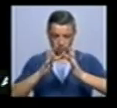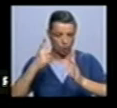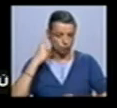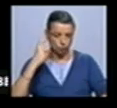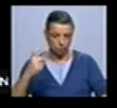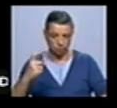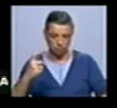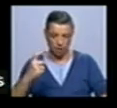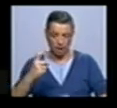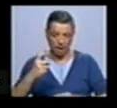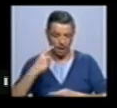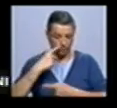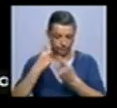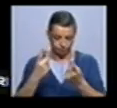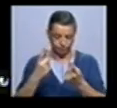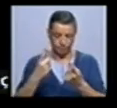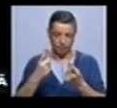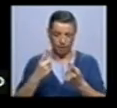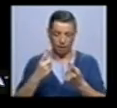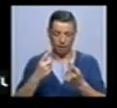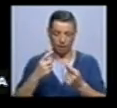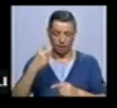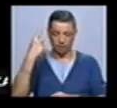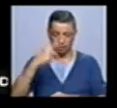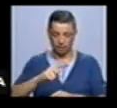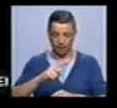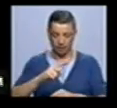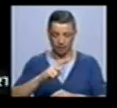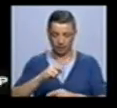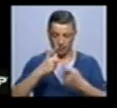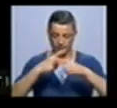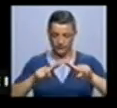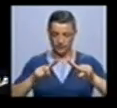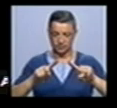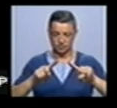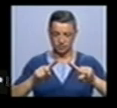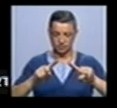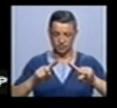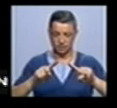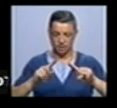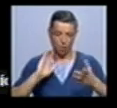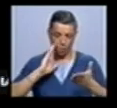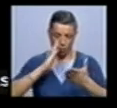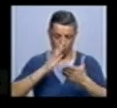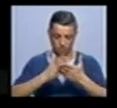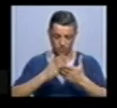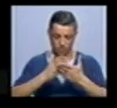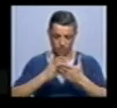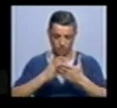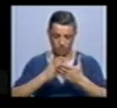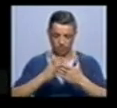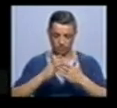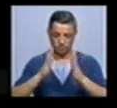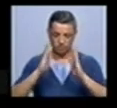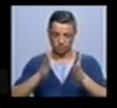the Month, ou AstroSom. E é uma maneira diferente de nós também terminarmos a última fronteira com uma pequena nota, que já